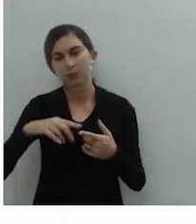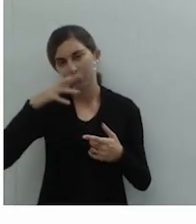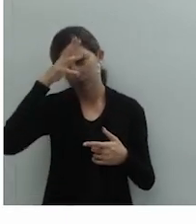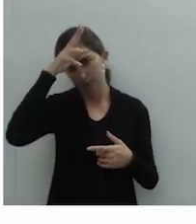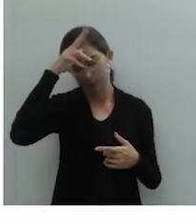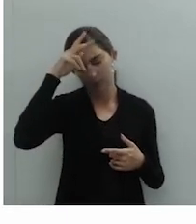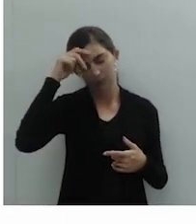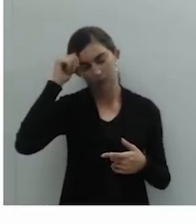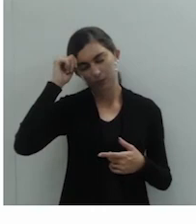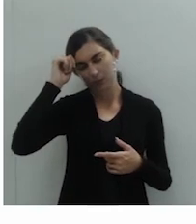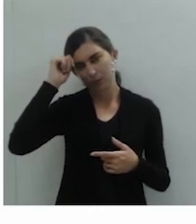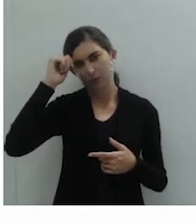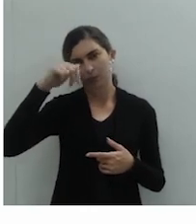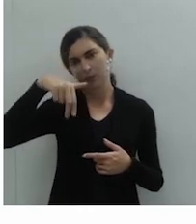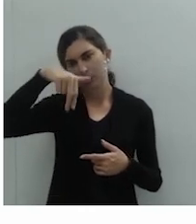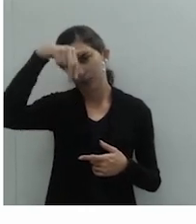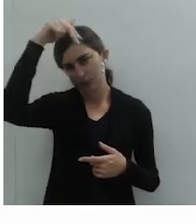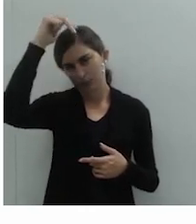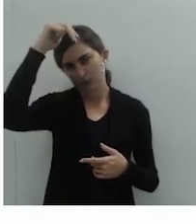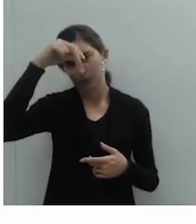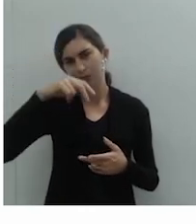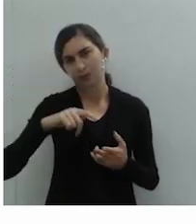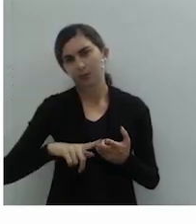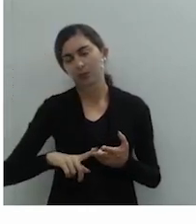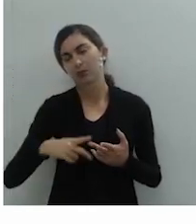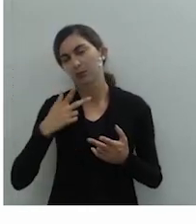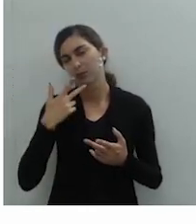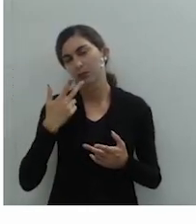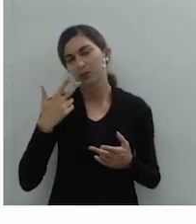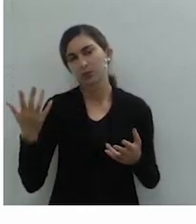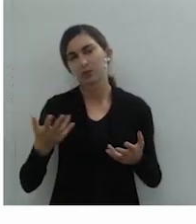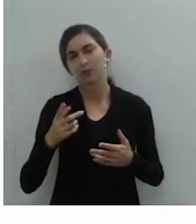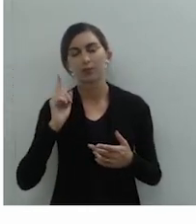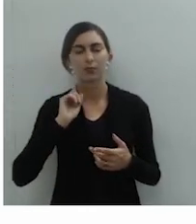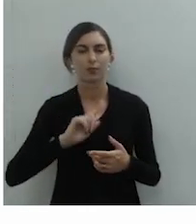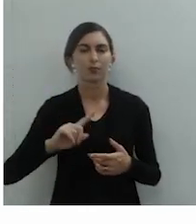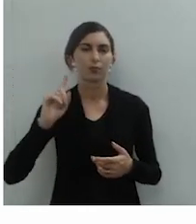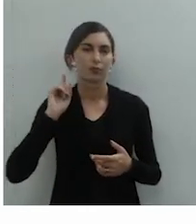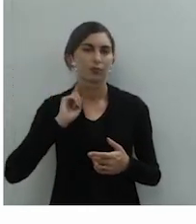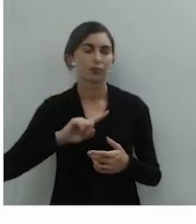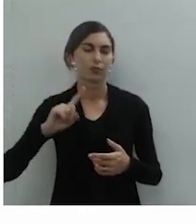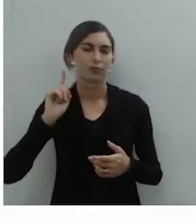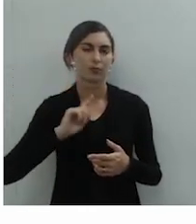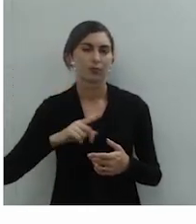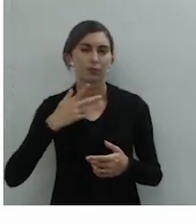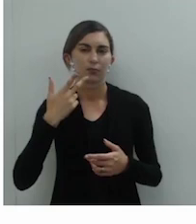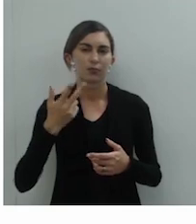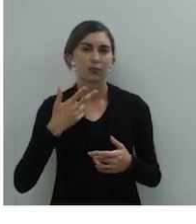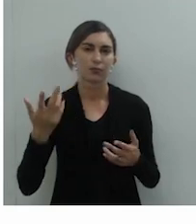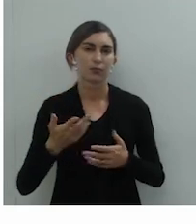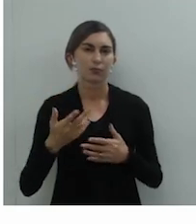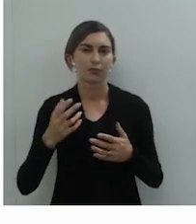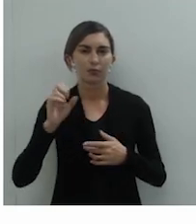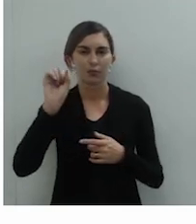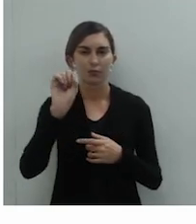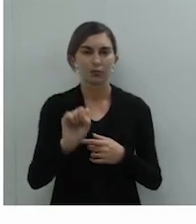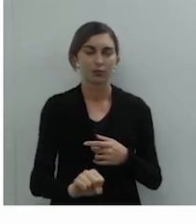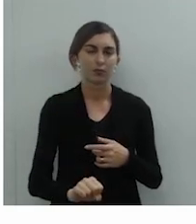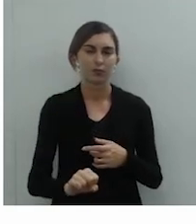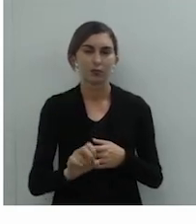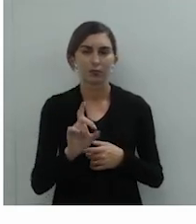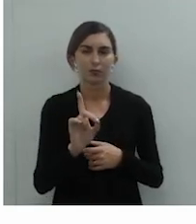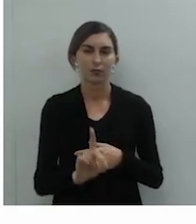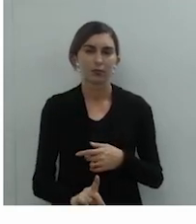Amazônia lá no norte, e agora a gente vai para Minas Gerais, hoje, quando a gente fala do sudeste